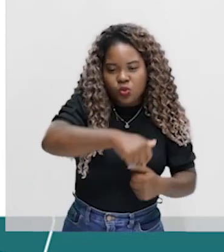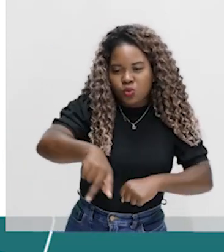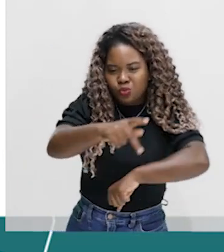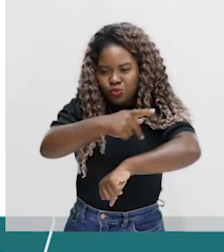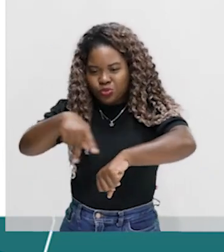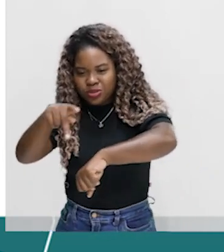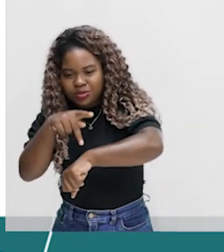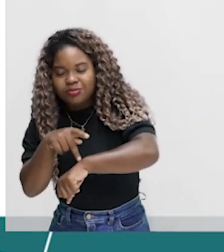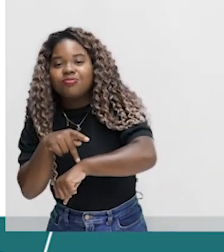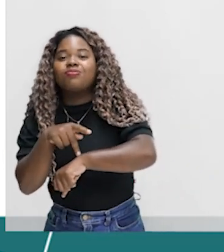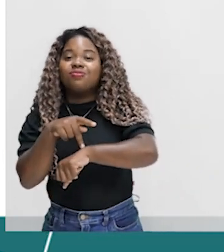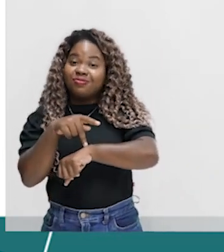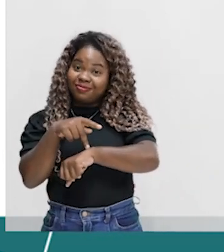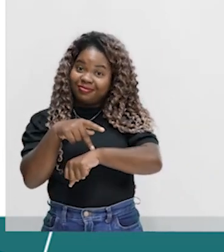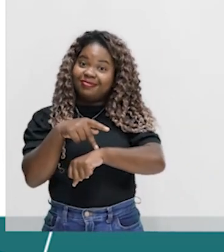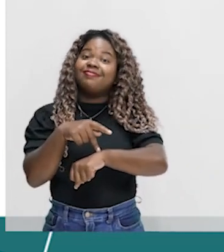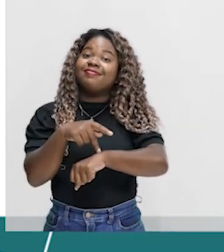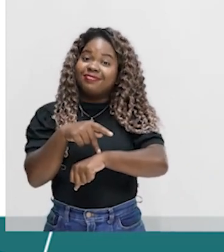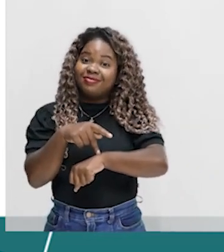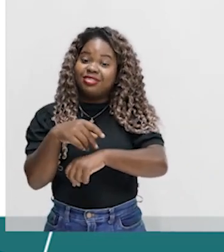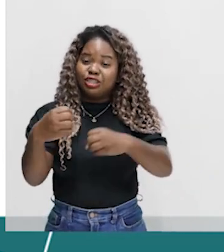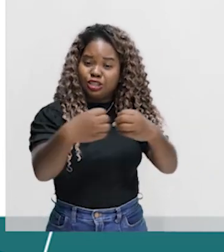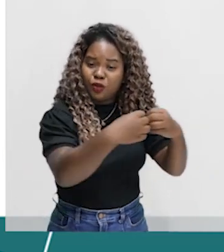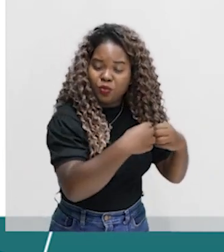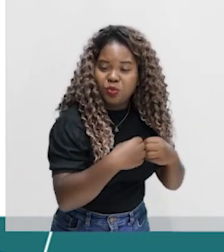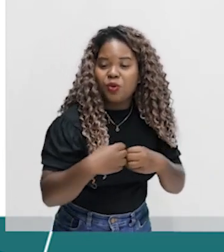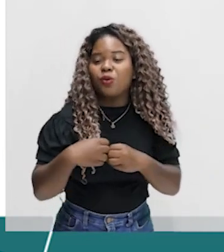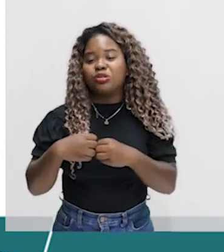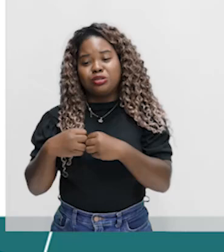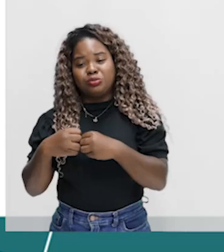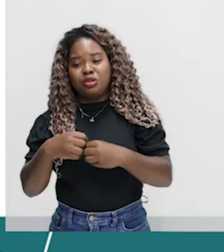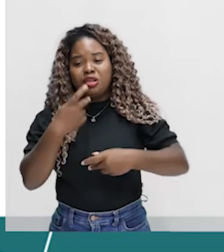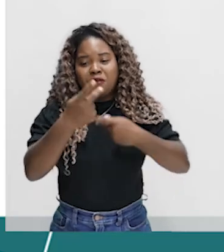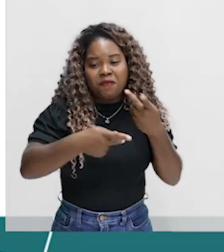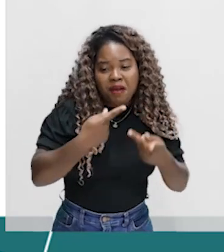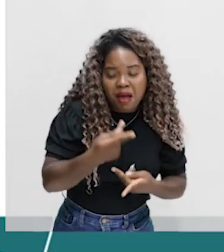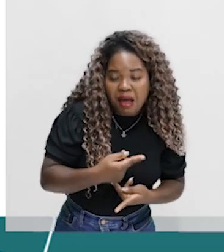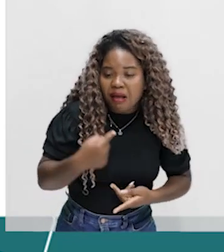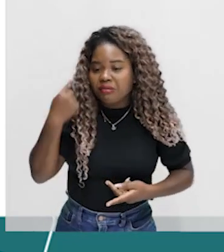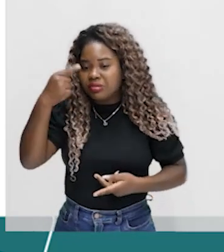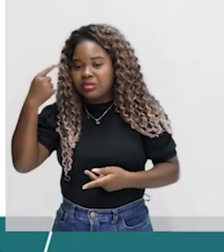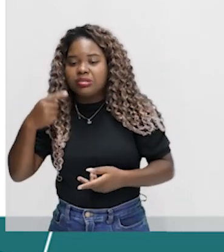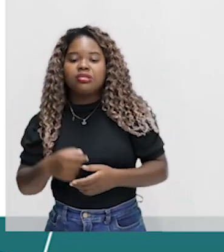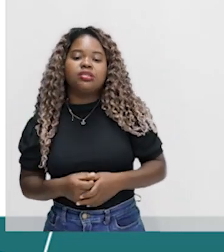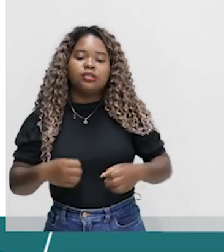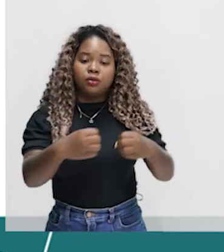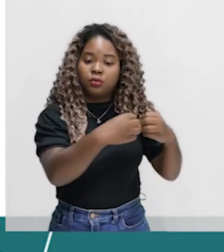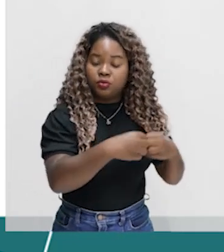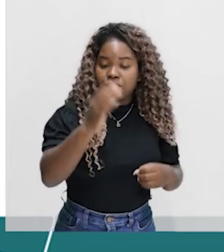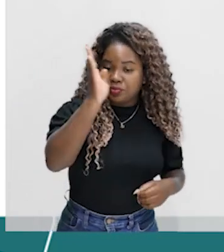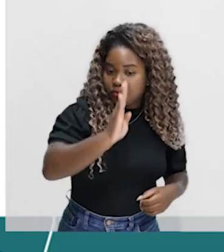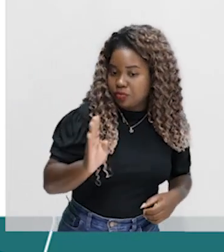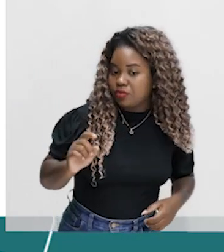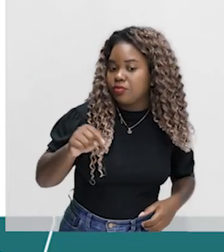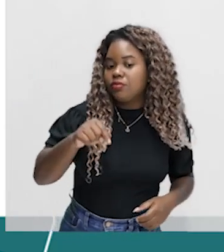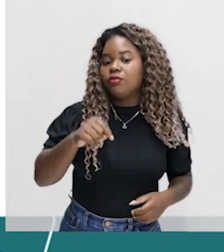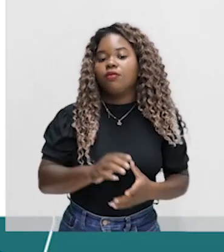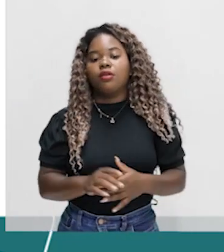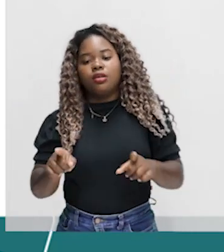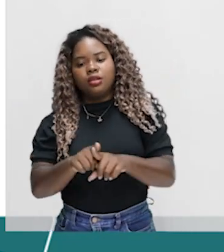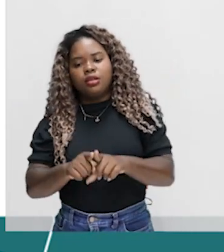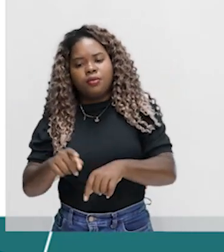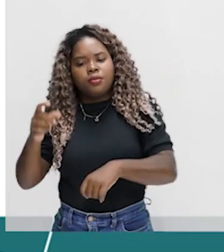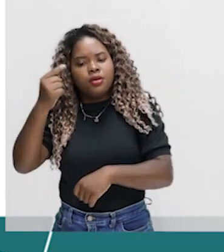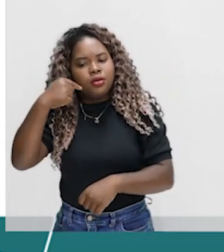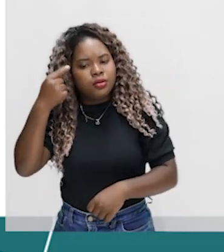países hispanohablantes, que são nossos vizinhos, né? Muitos aqui, vizinhos do Brasil, o espanhol ao redor do mundo e